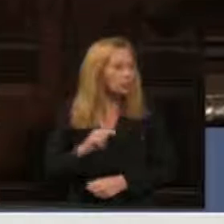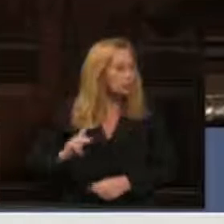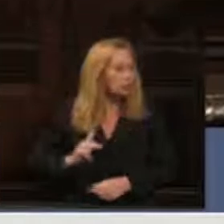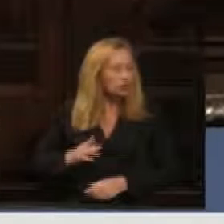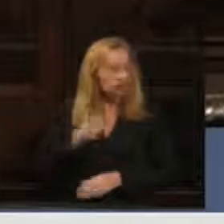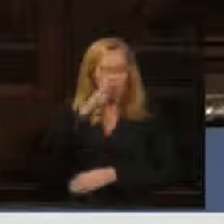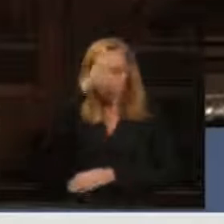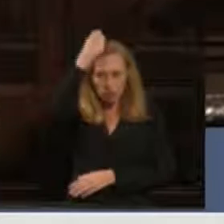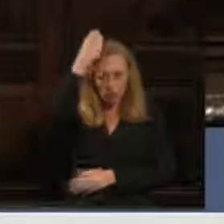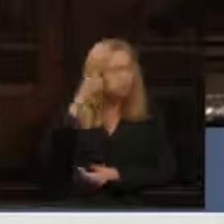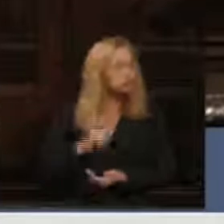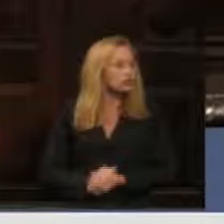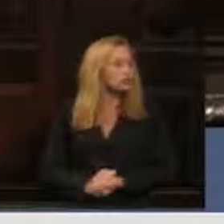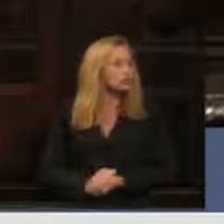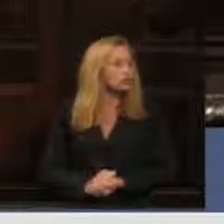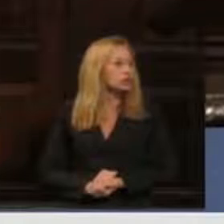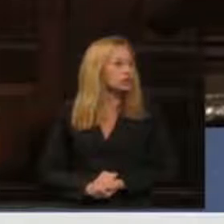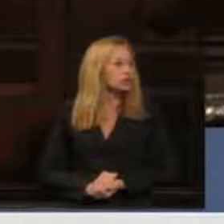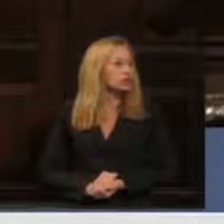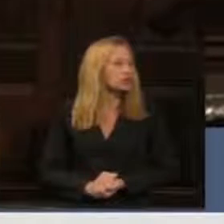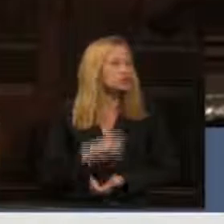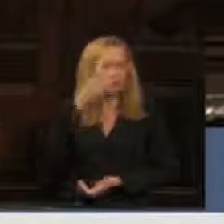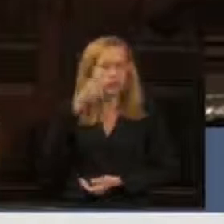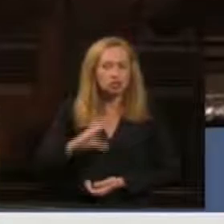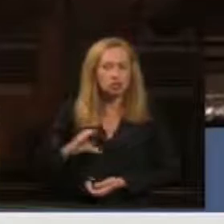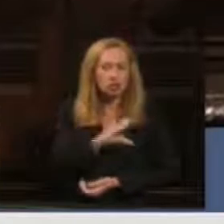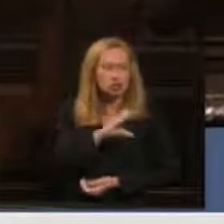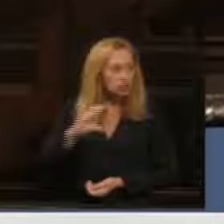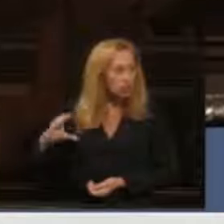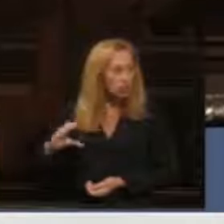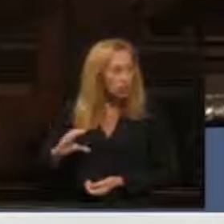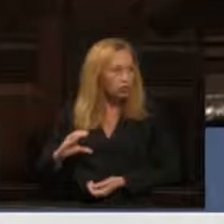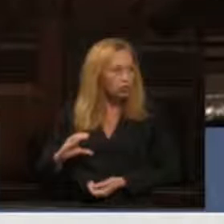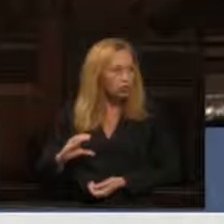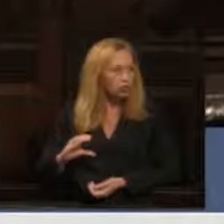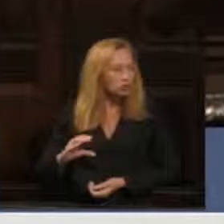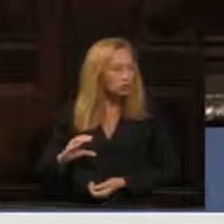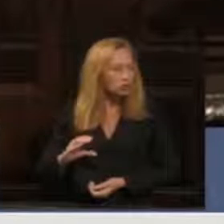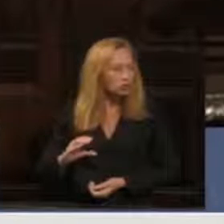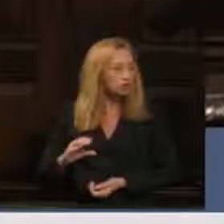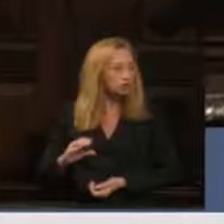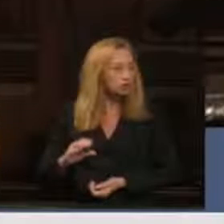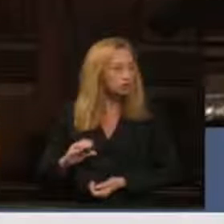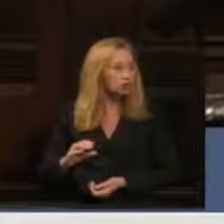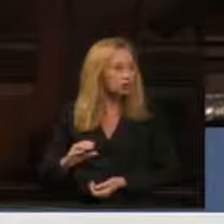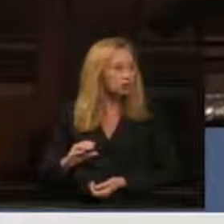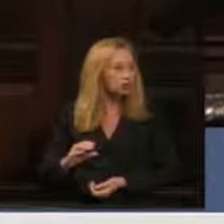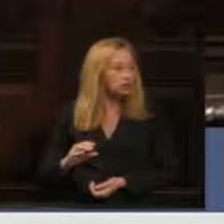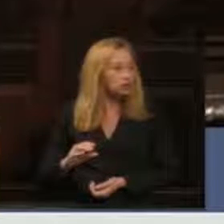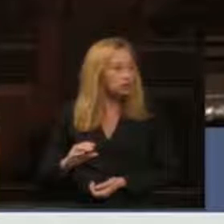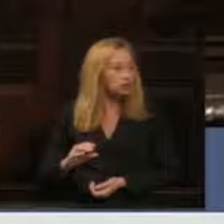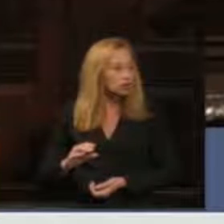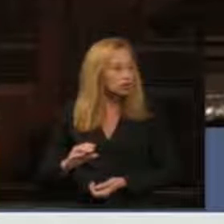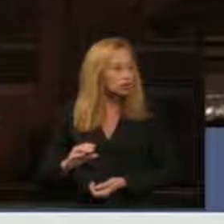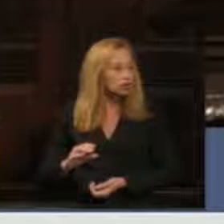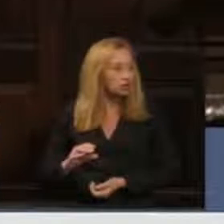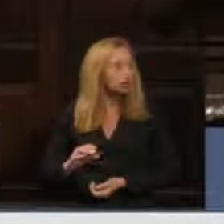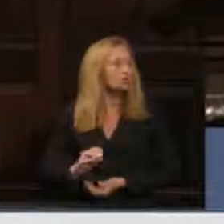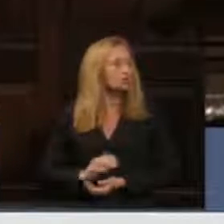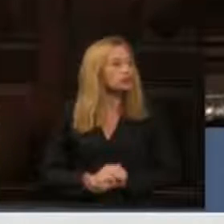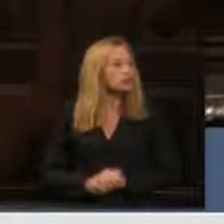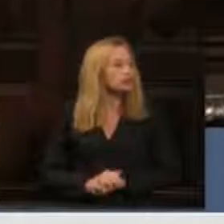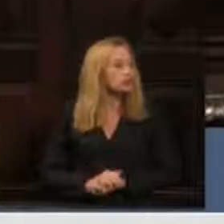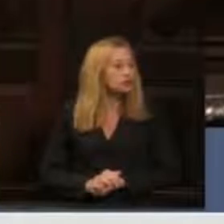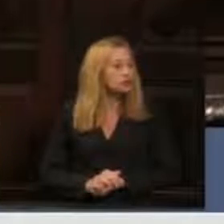romanos, os católicos de fé em São José, sem necessariamente ser apostólicos romanos,